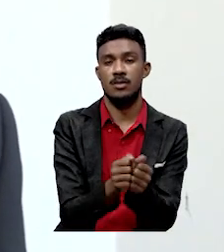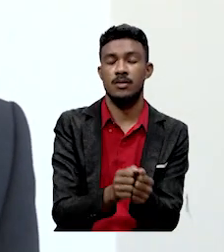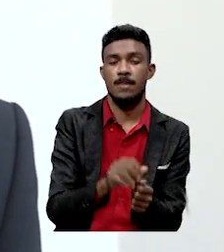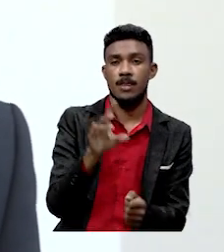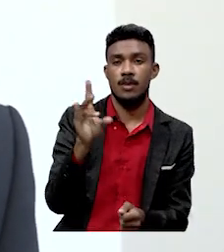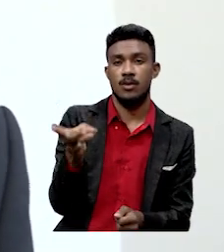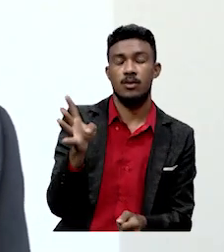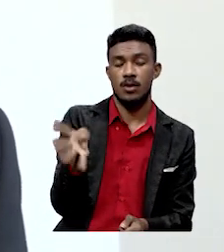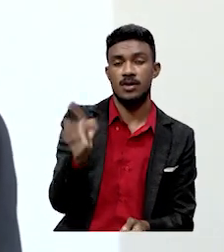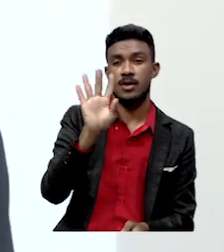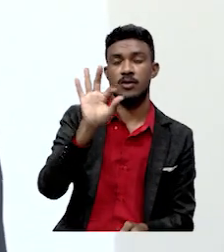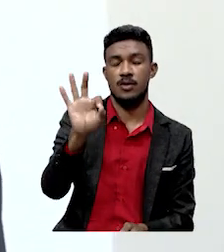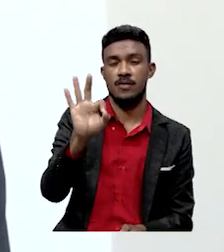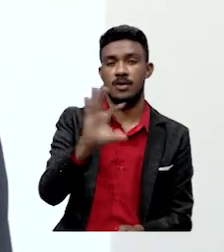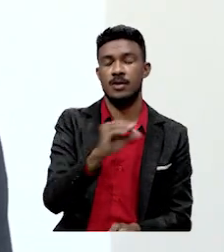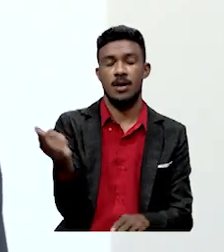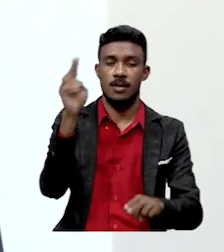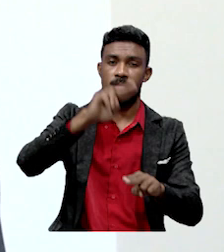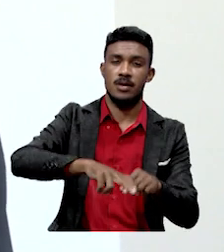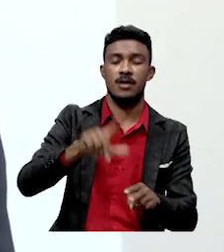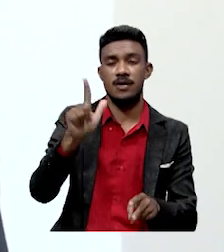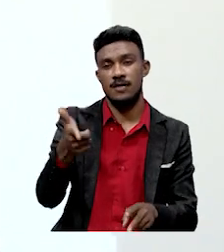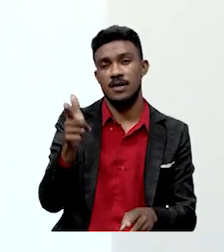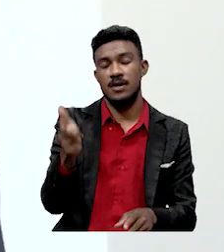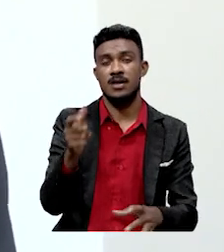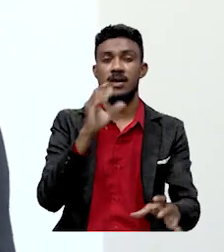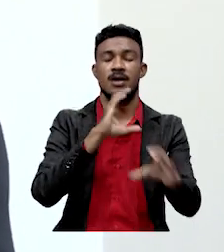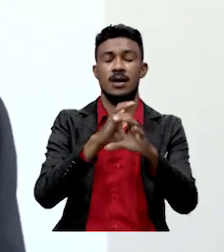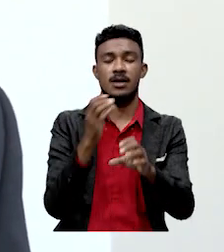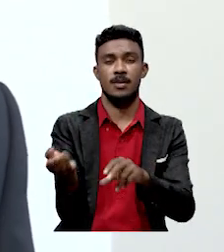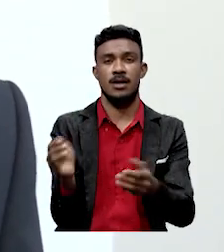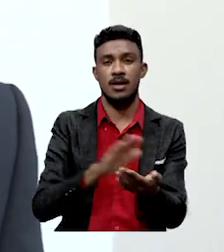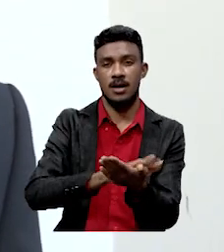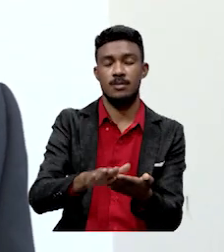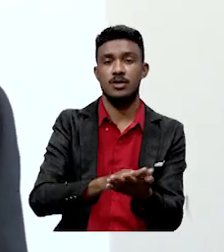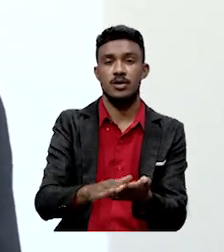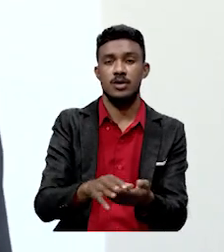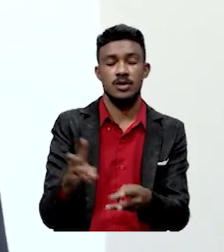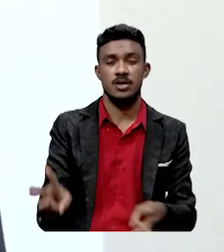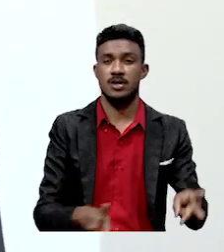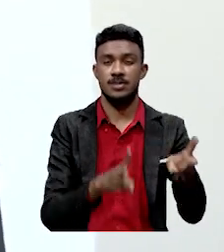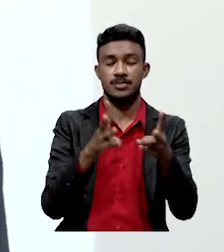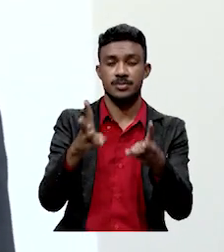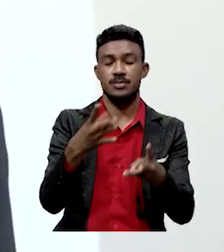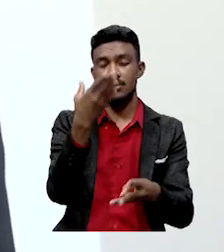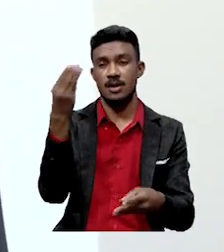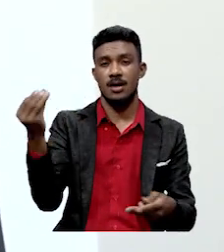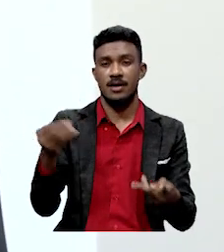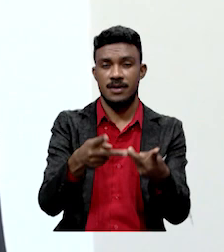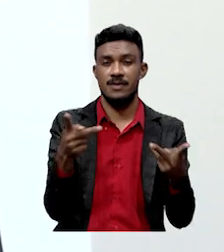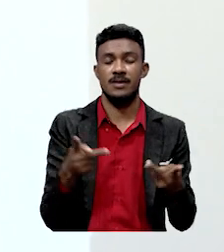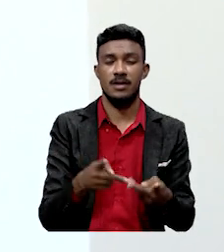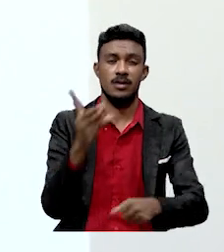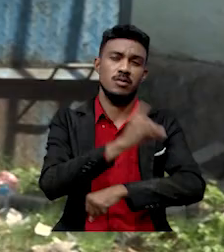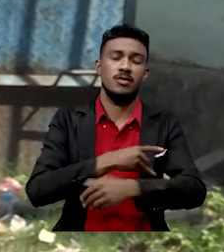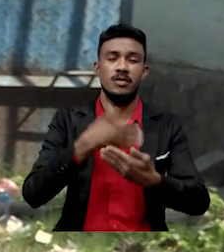Mas foi um colega os presidentes da autoridade para aumentar 20 viaturas para a tabela a route fora da lã principal ser de lá. Durante Loran Hirak Bawain, pelo menos